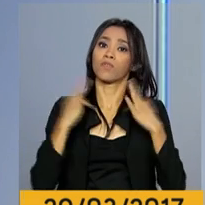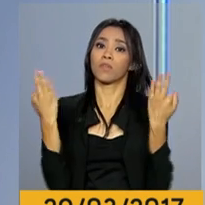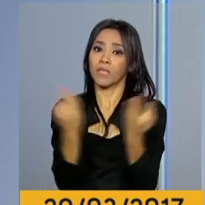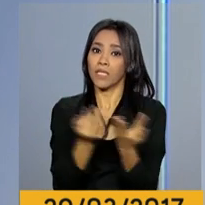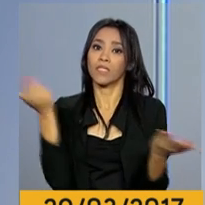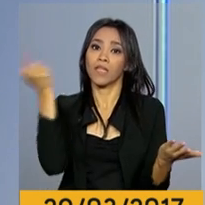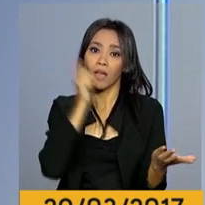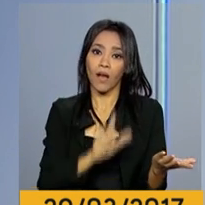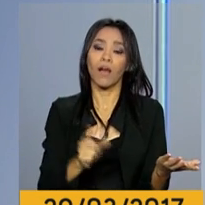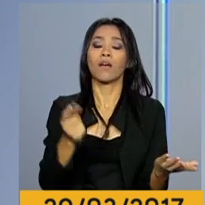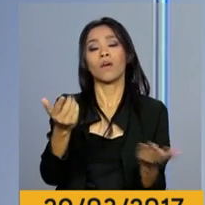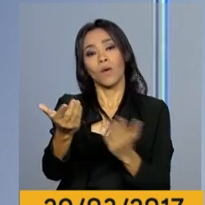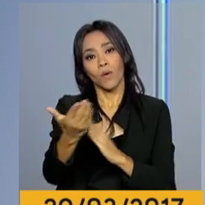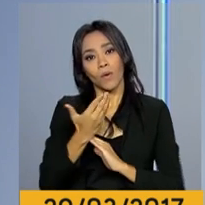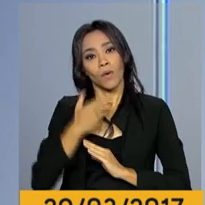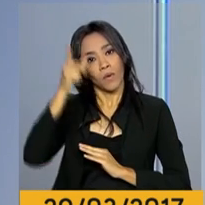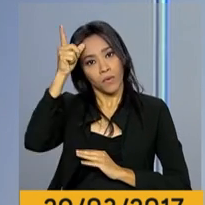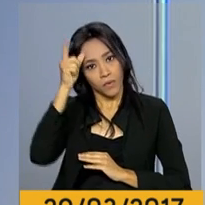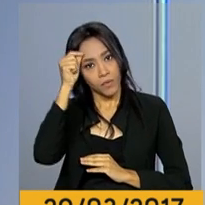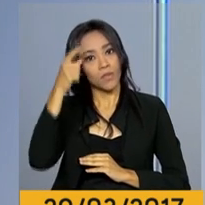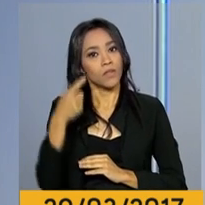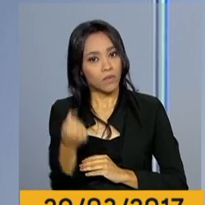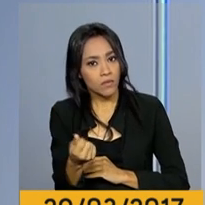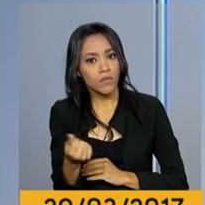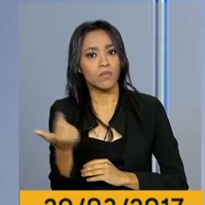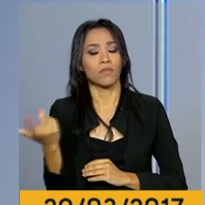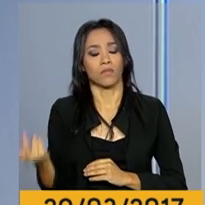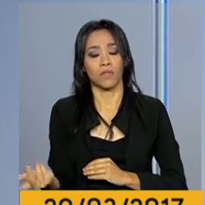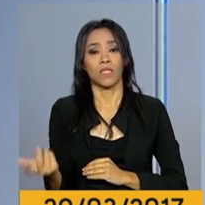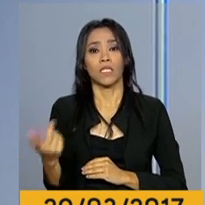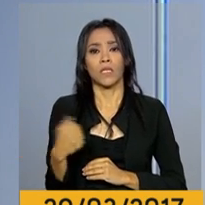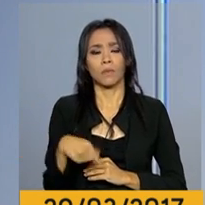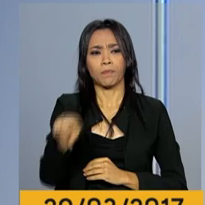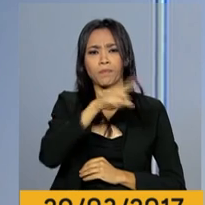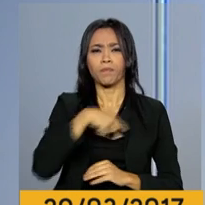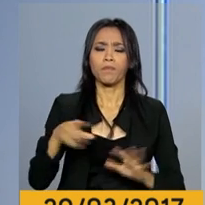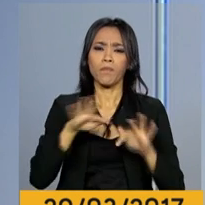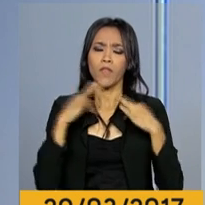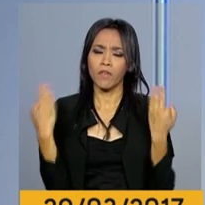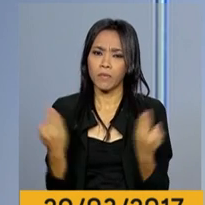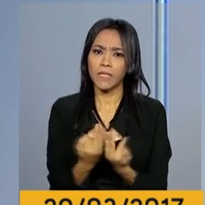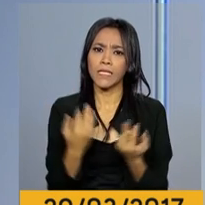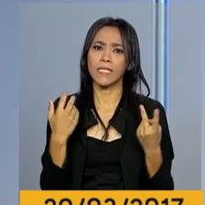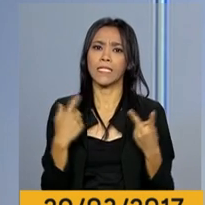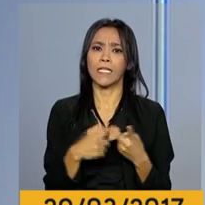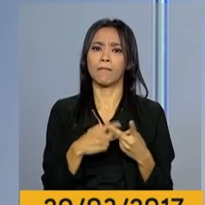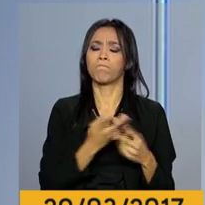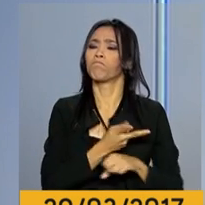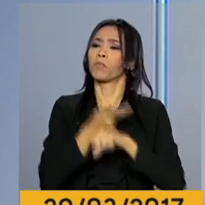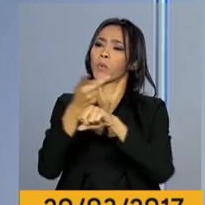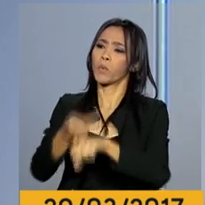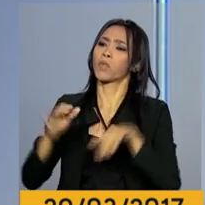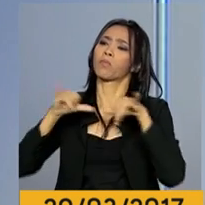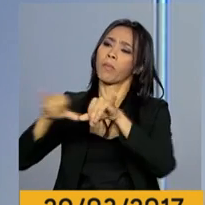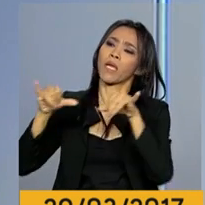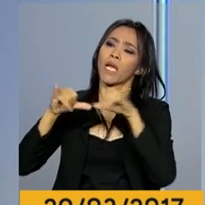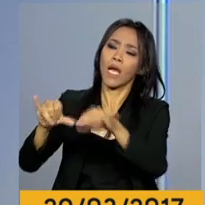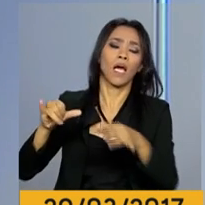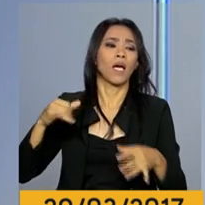de reais à família membros da família vão mercadinho à venda em um supermercado